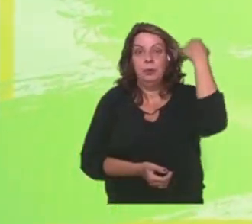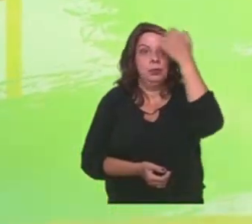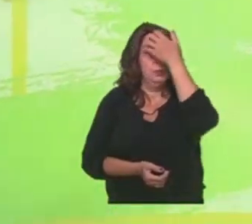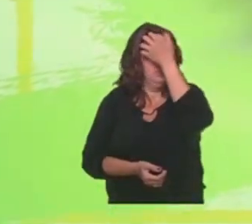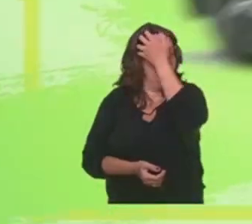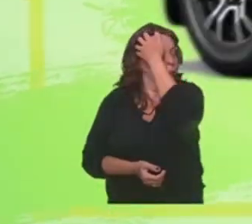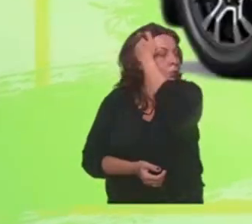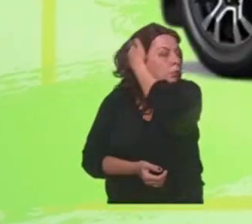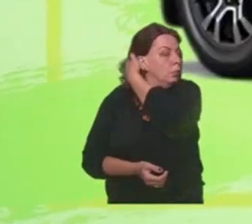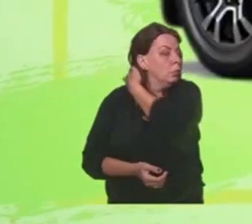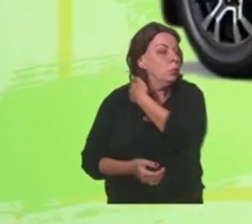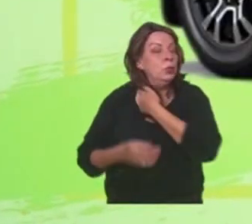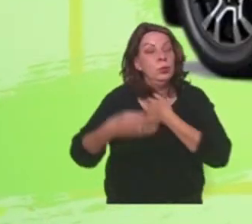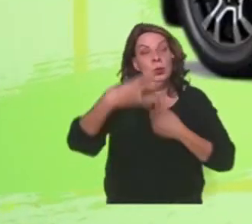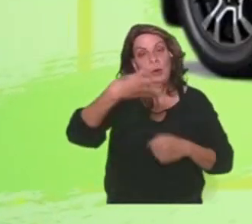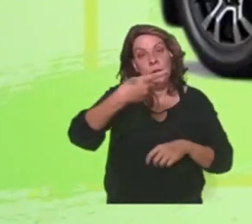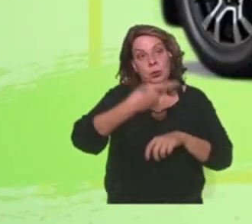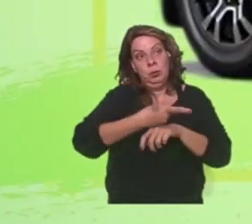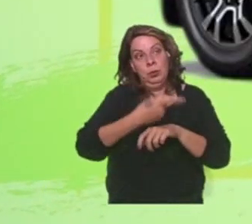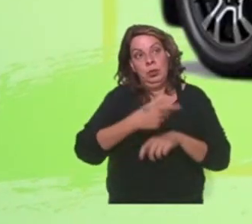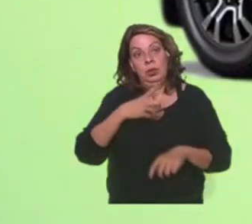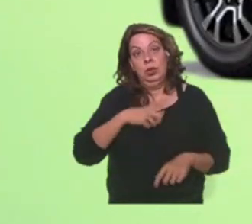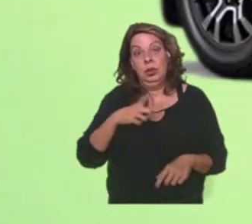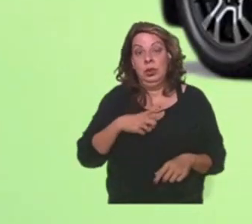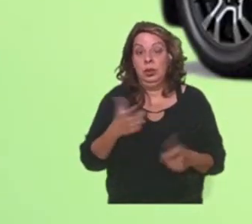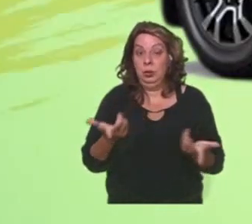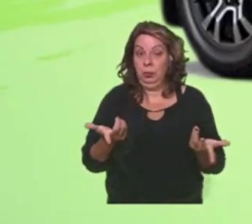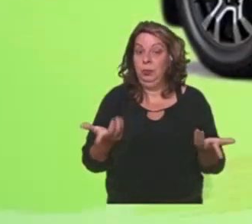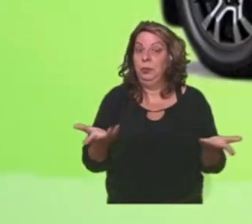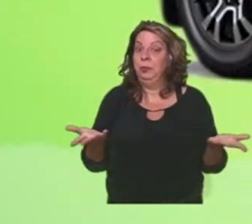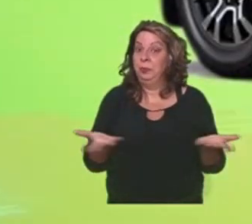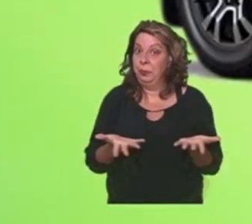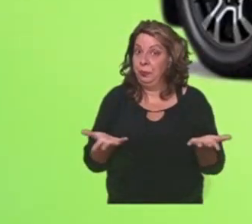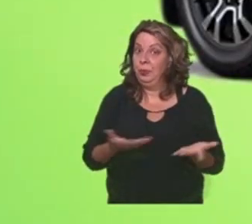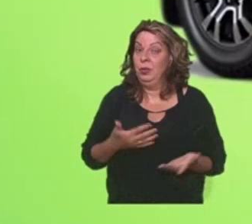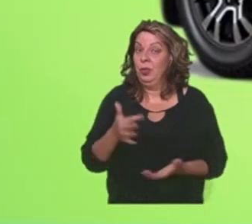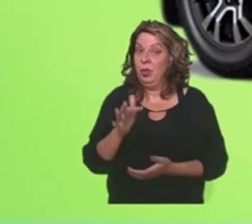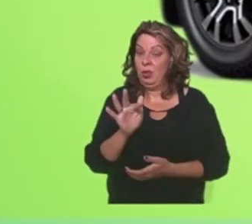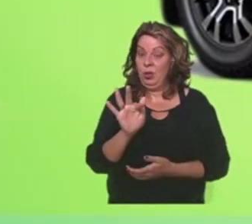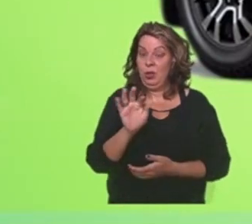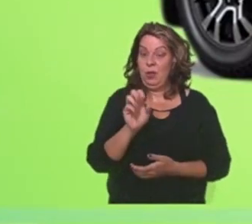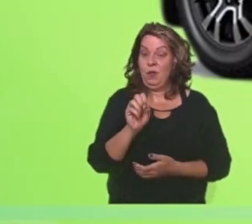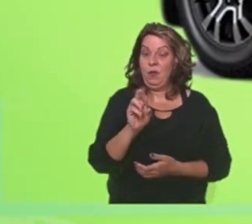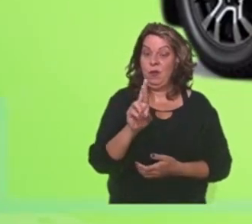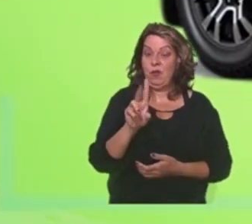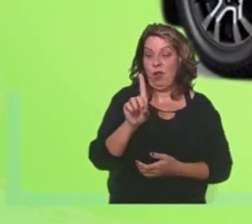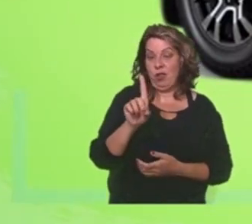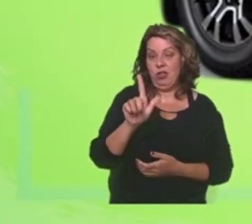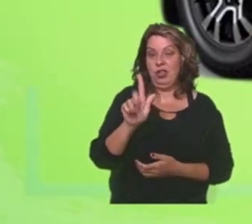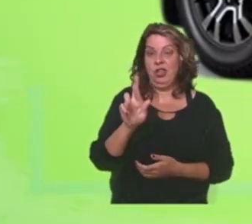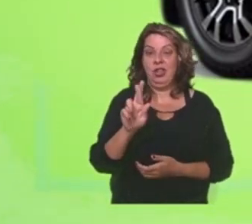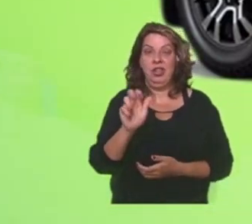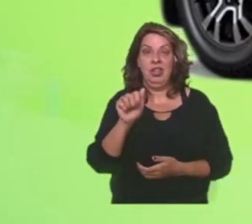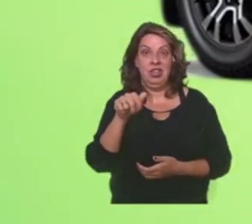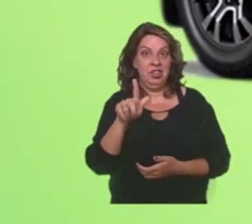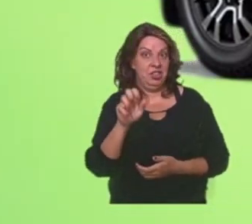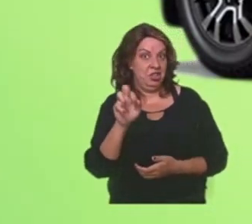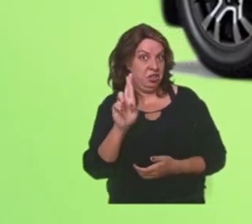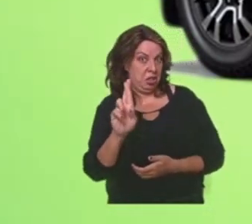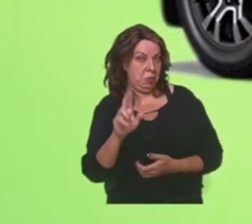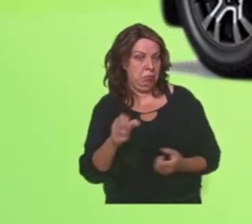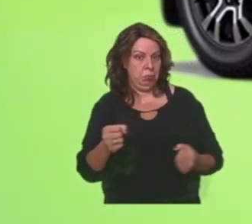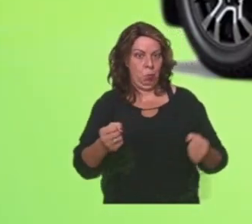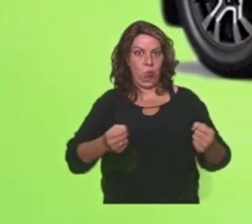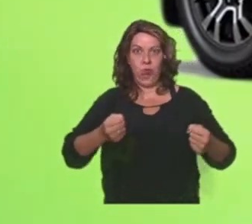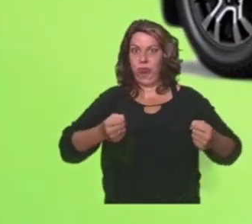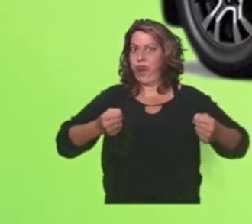No quarto prêmio de hoje tem uma Ford Ranger. Uma Ford Ranger agora no quarto prêmio.